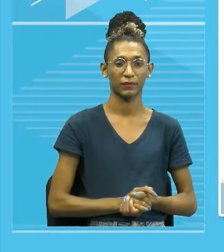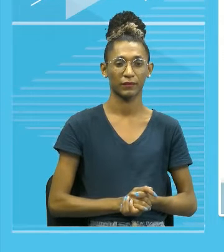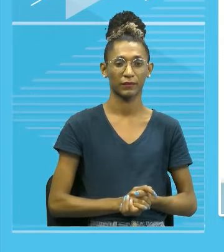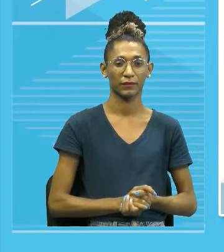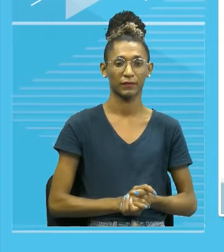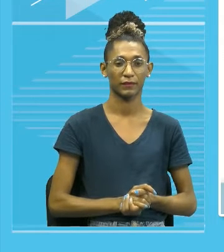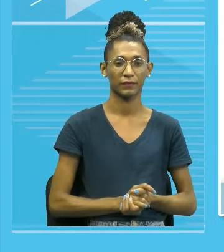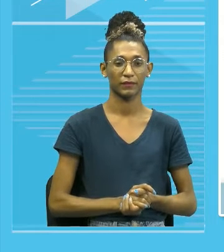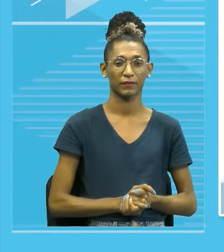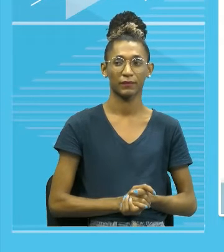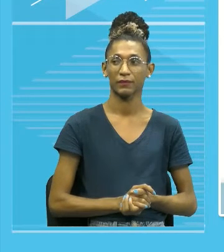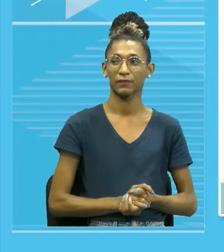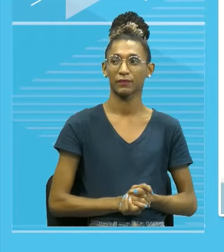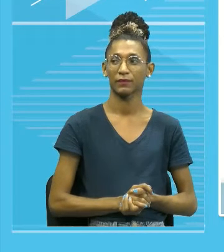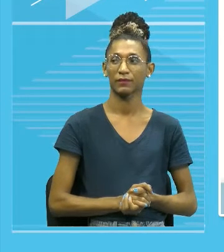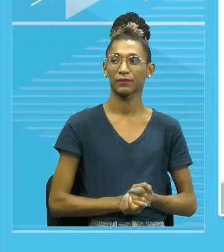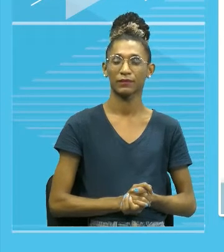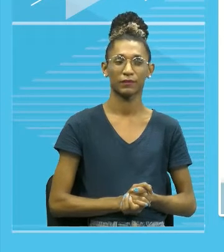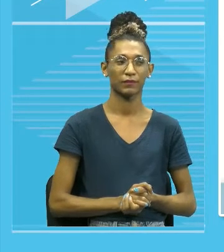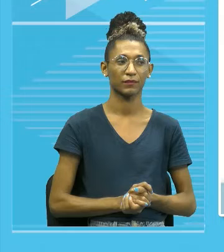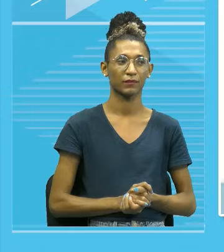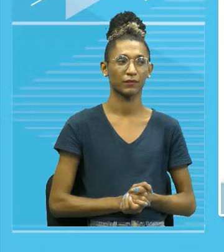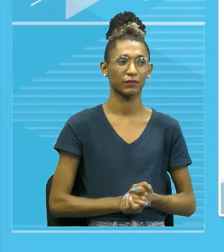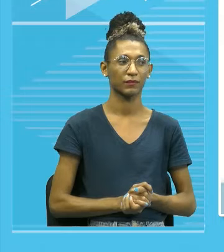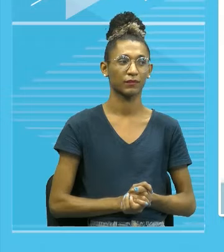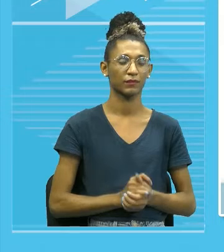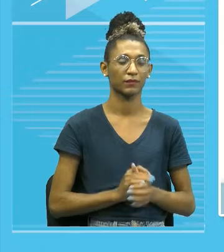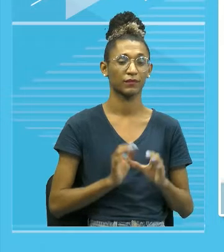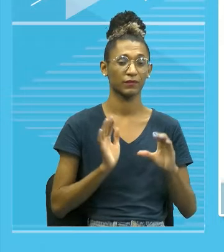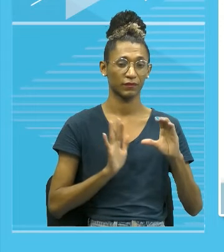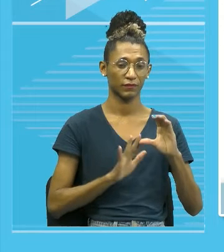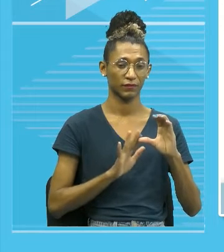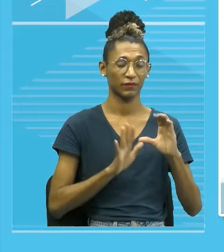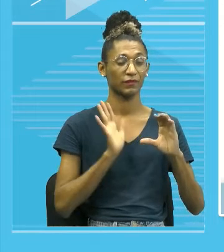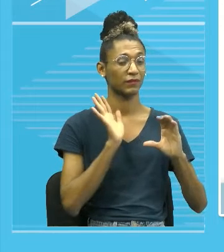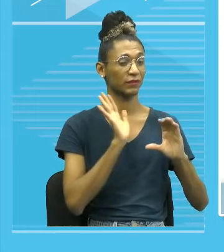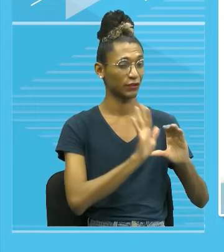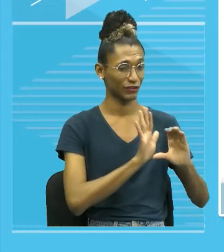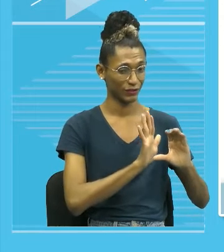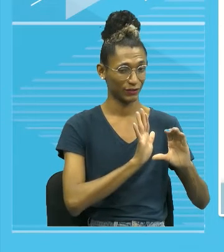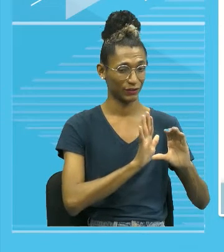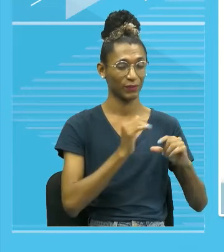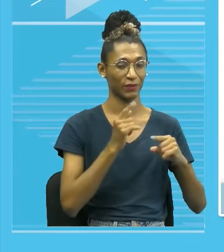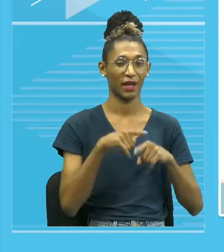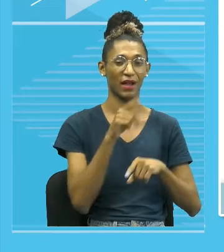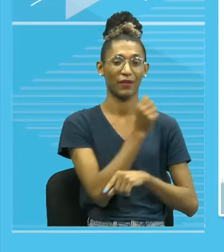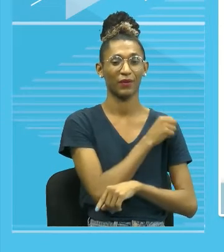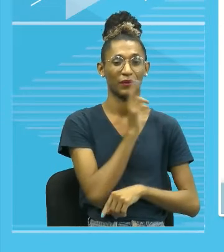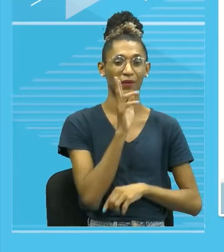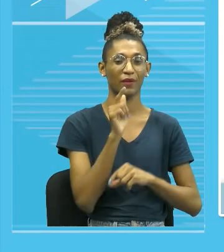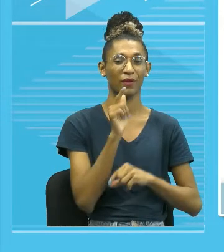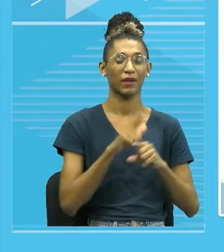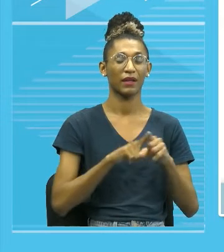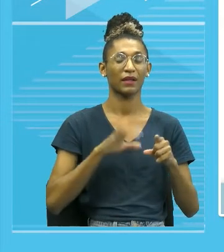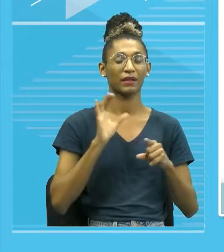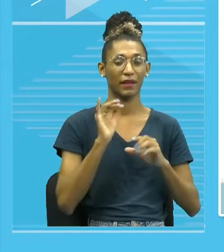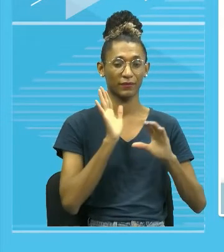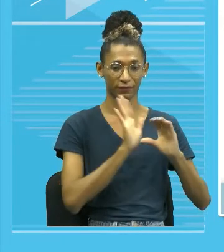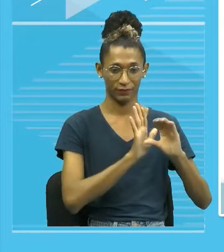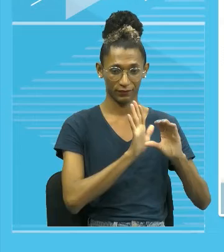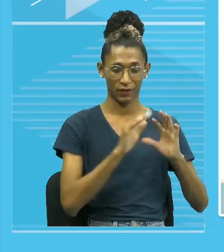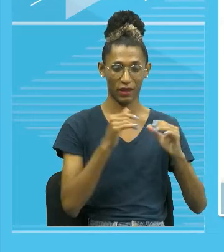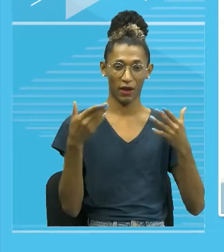letra C né vou deixar ela aí pendurada porque disseram letra C mas com letra D